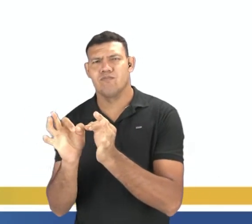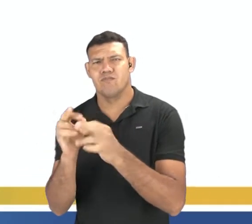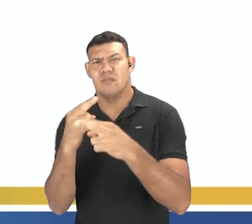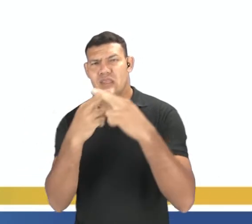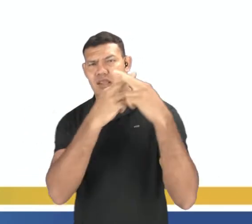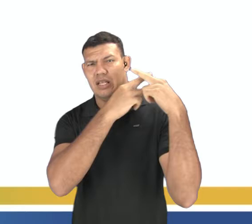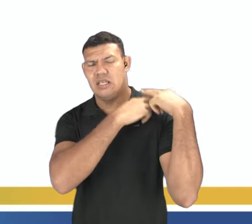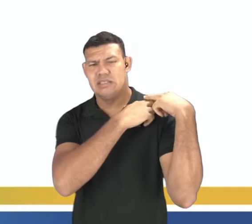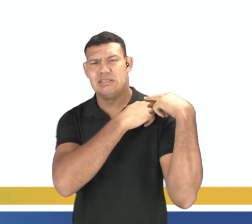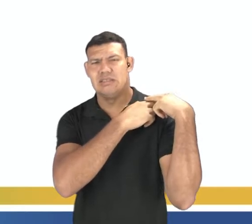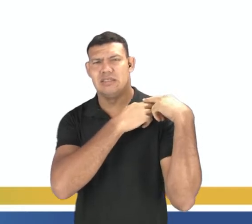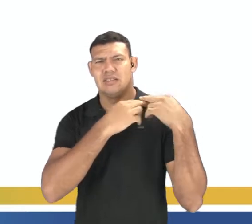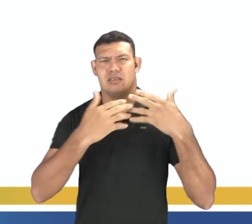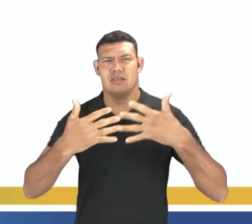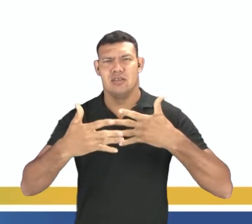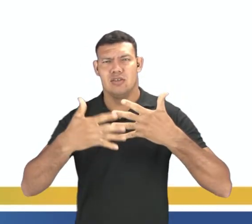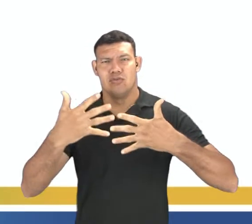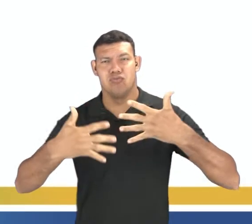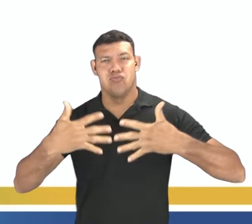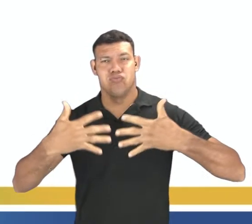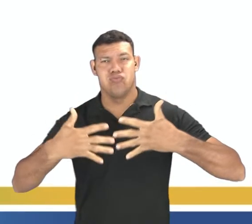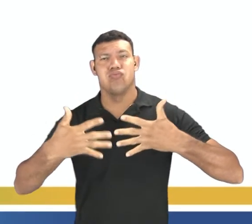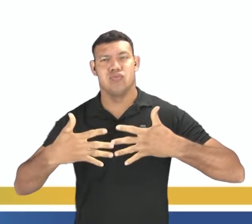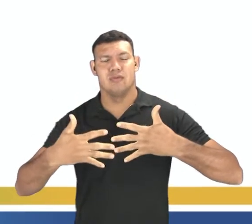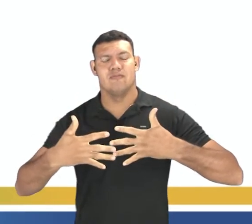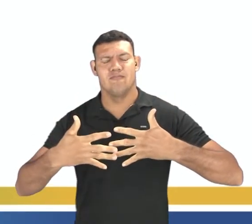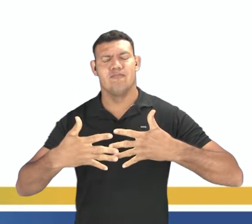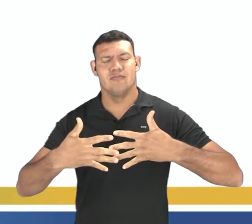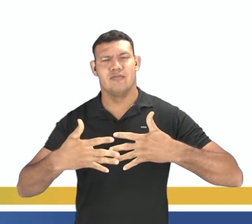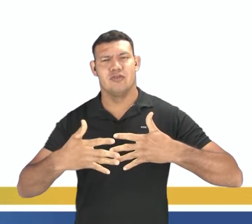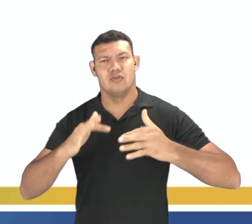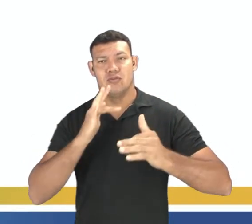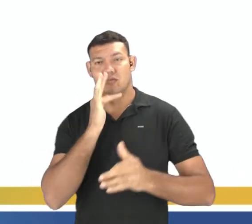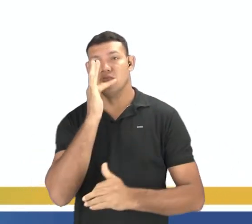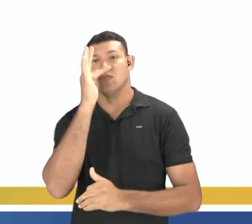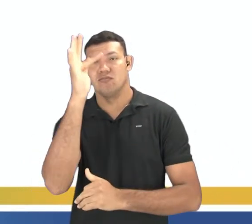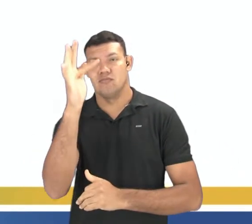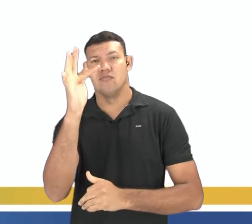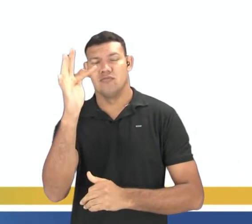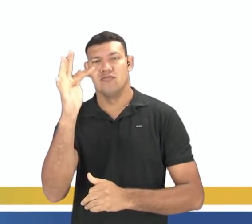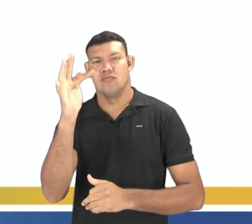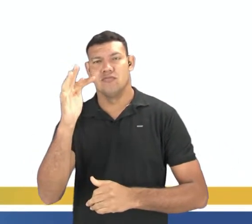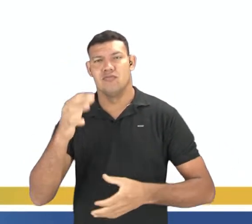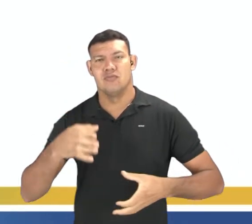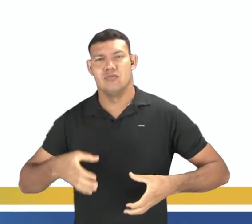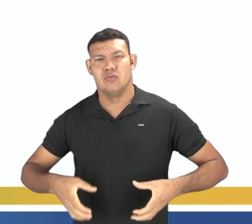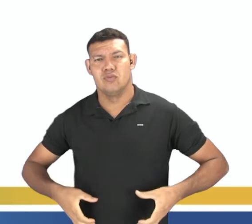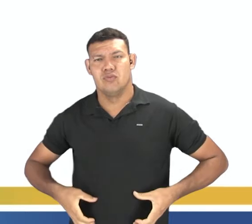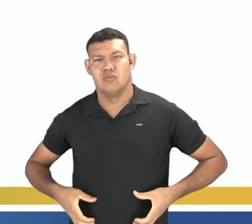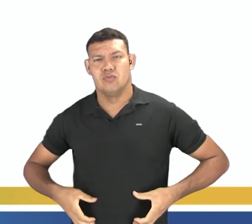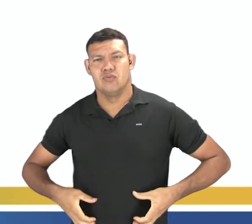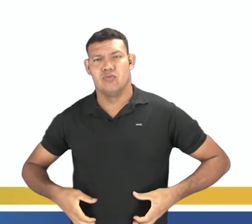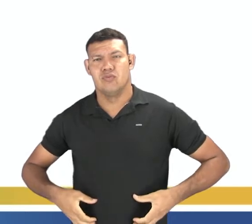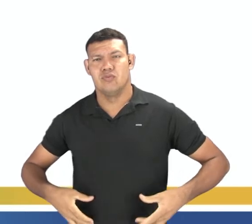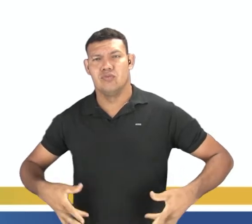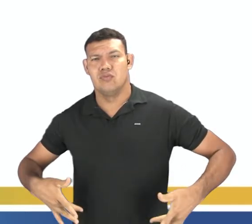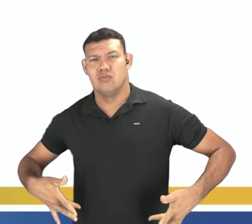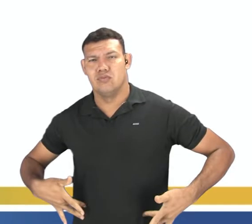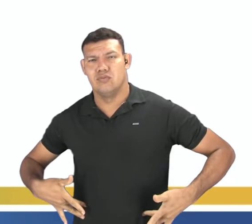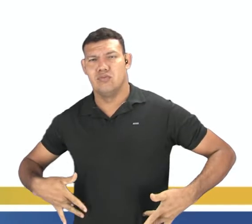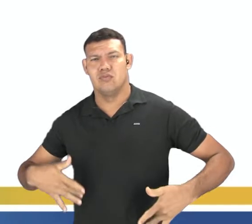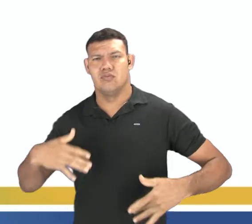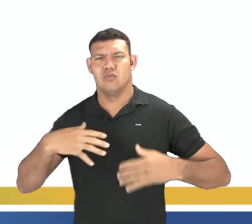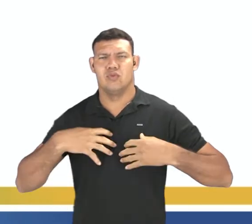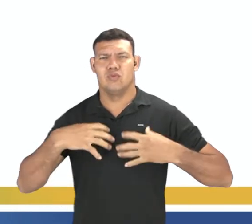os diversos tecidos. Posteriormente, formarão os órgãos. Na espécie humana,